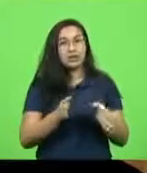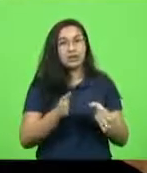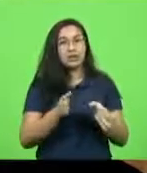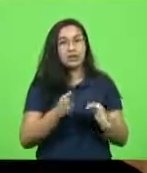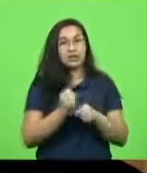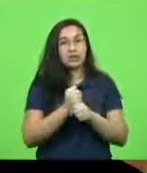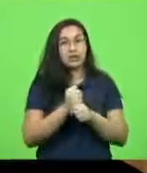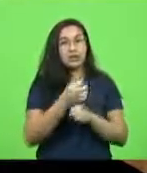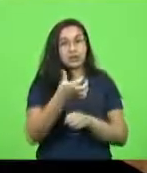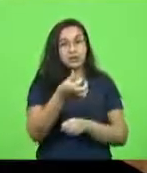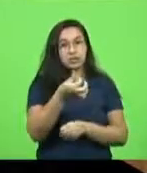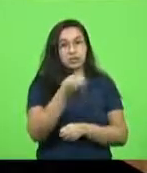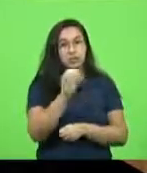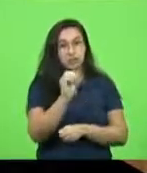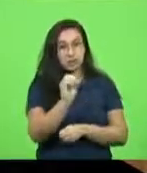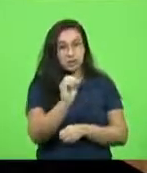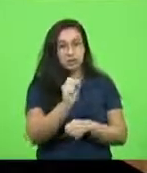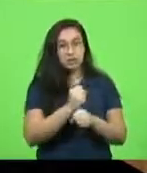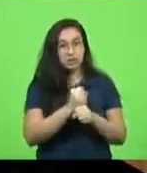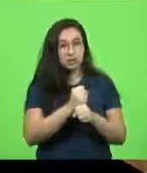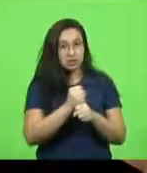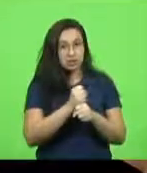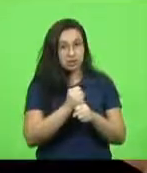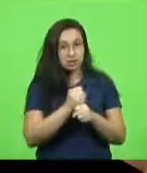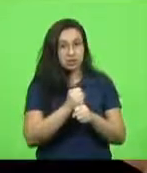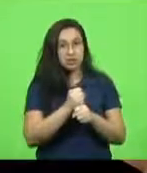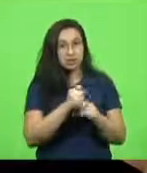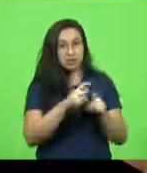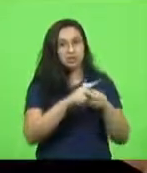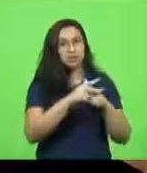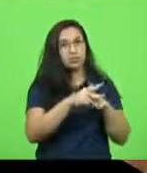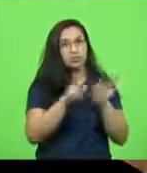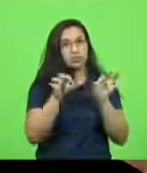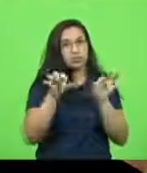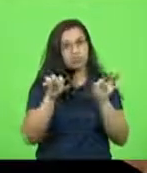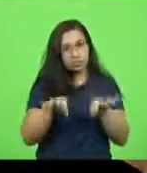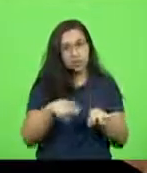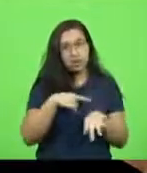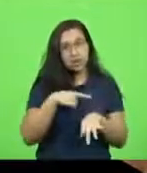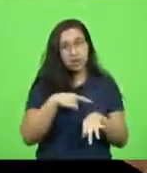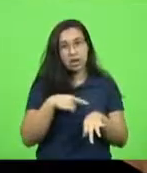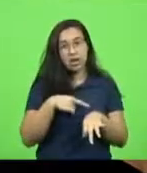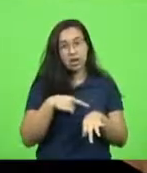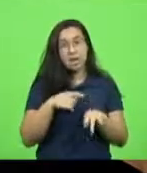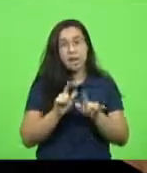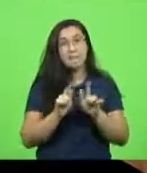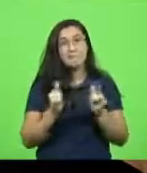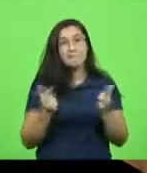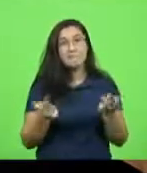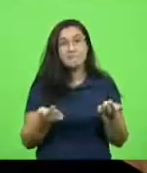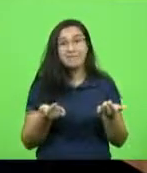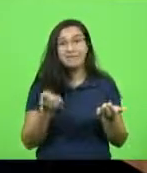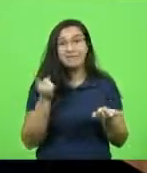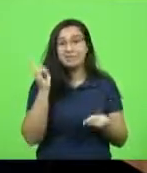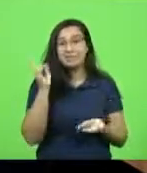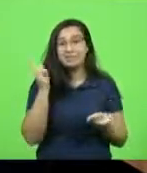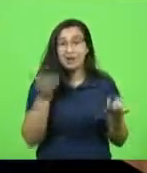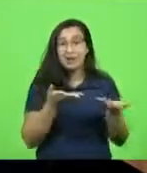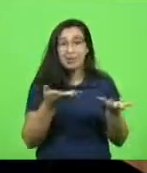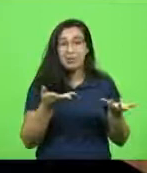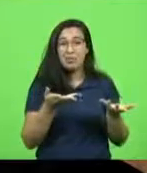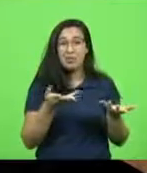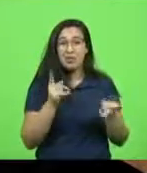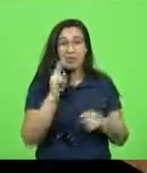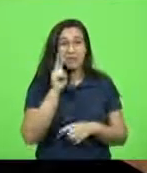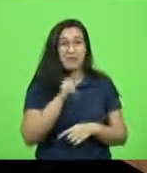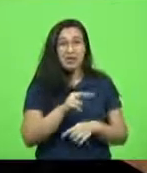atrás evidente que pode fez alguma recuperação mais longe daquilo que necessita então é um